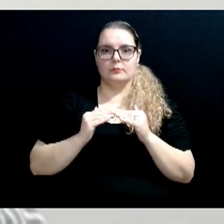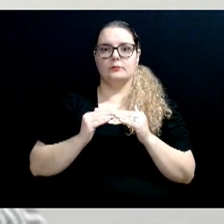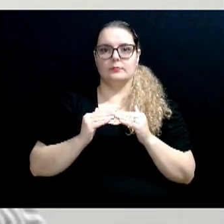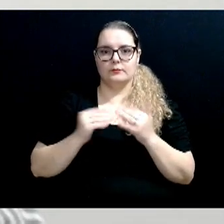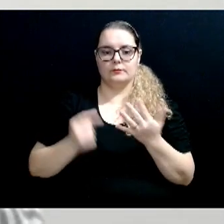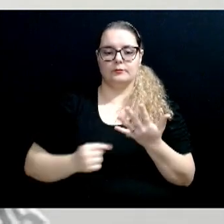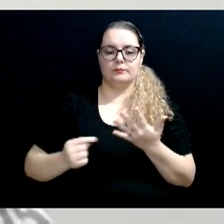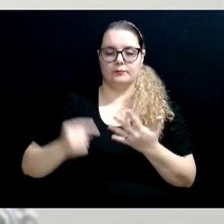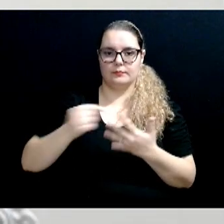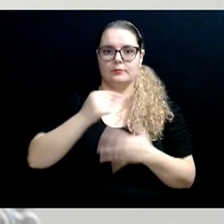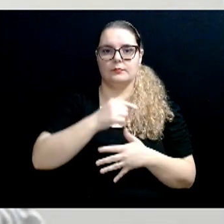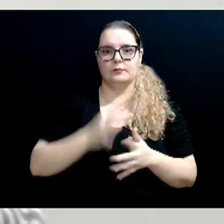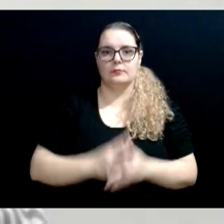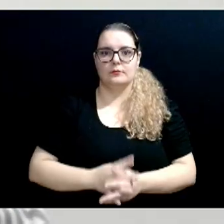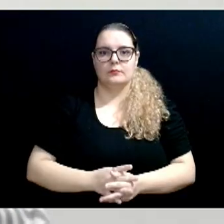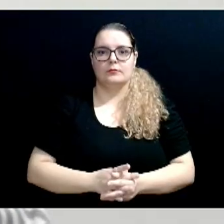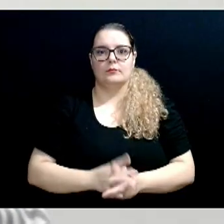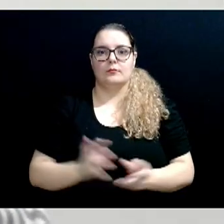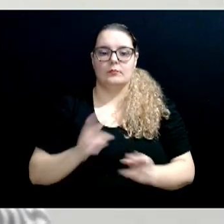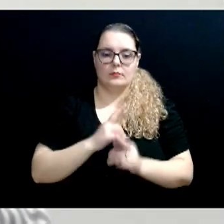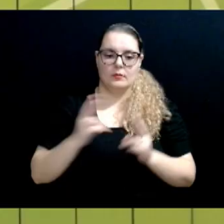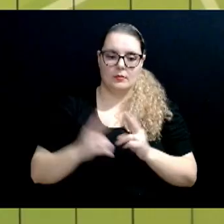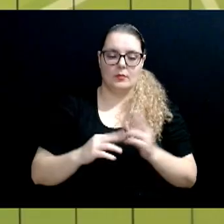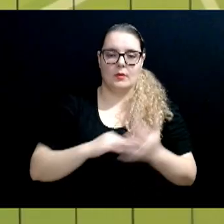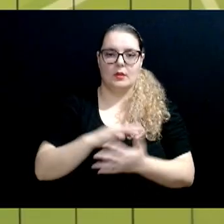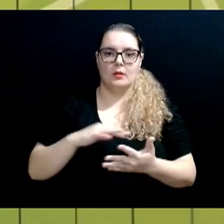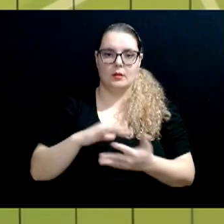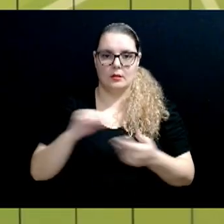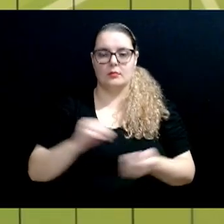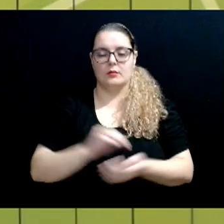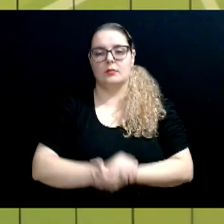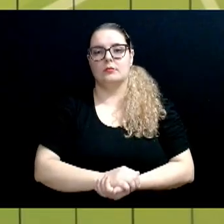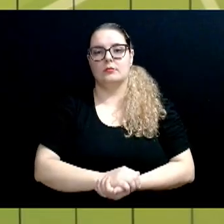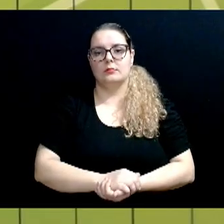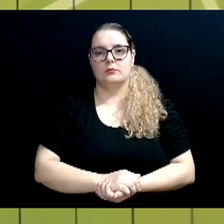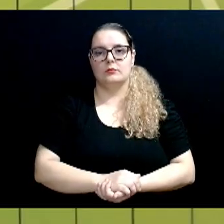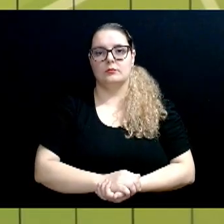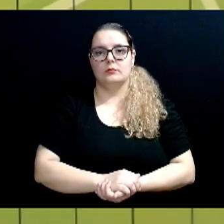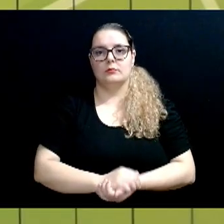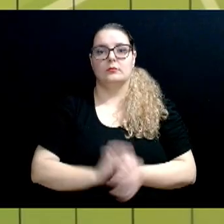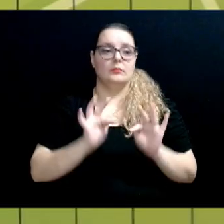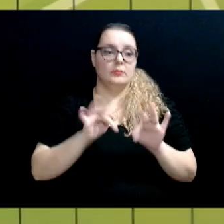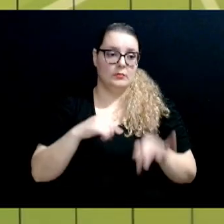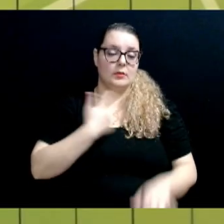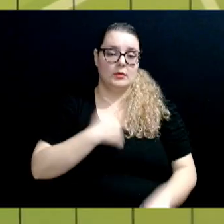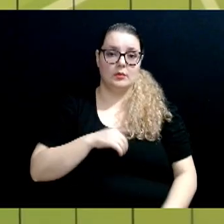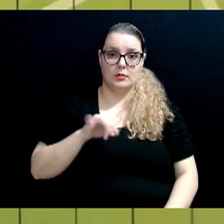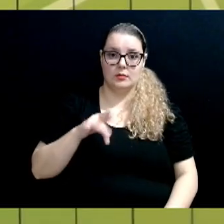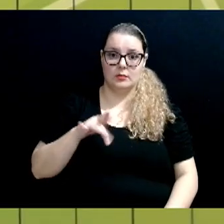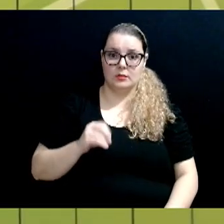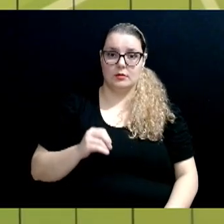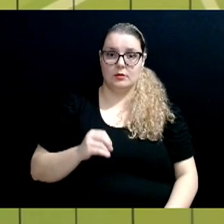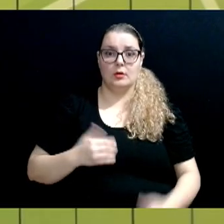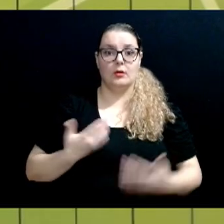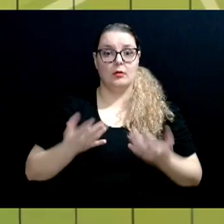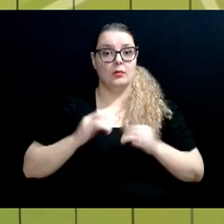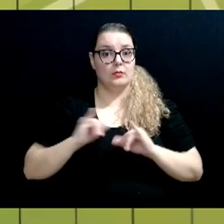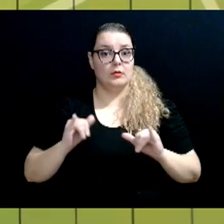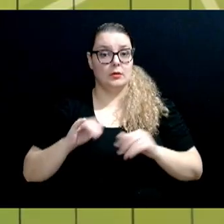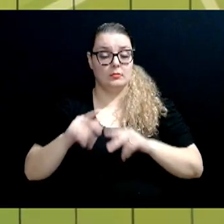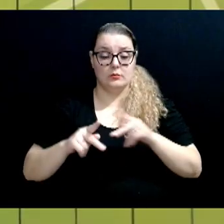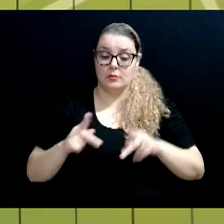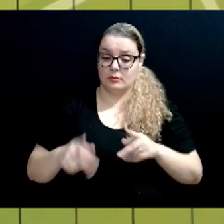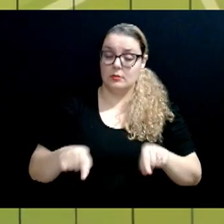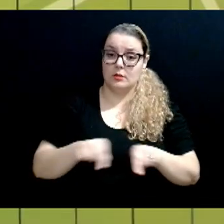de relações sustentáveis, né? E para a gente encerrar, Diego, que mensagem você deixa também para a população, né, sobre